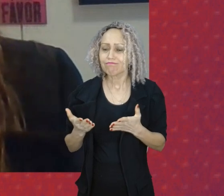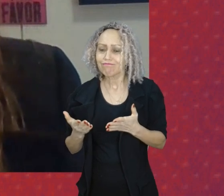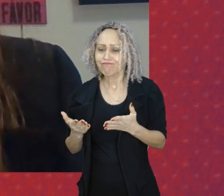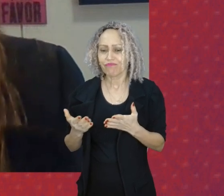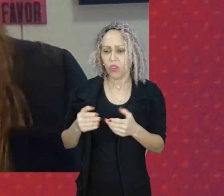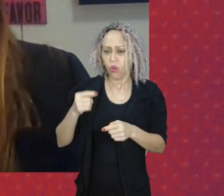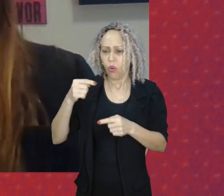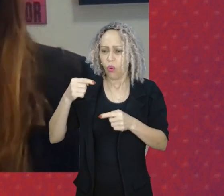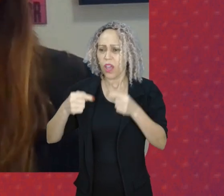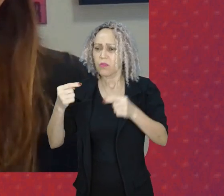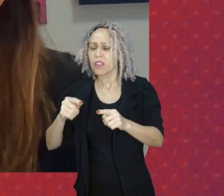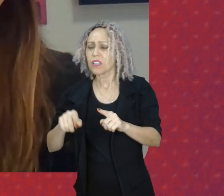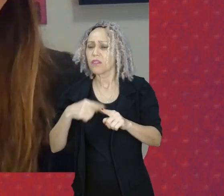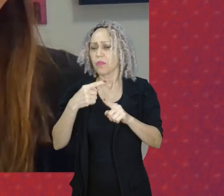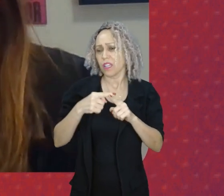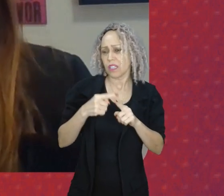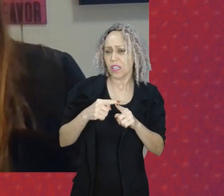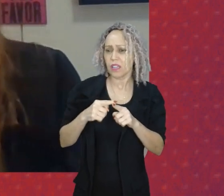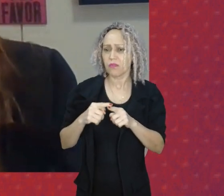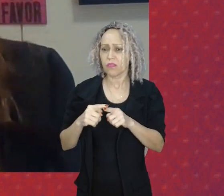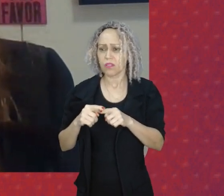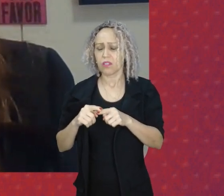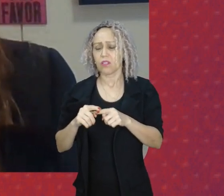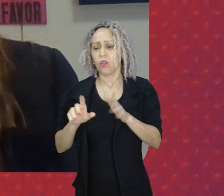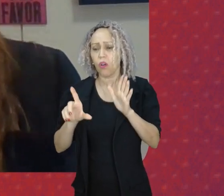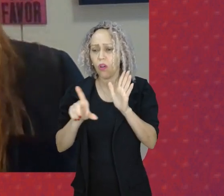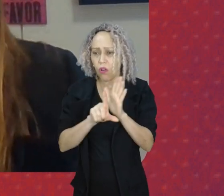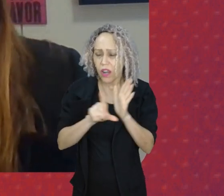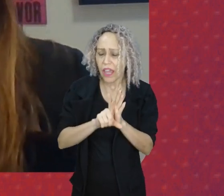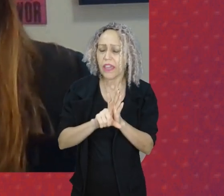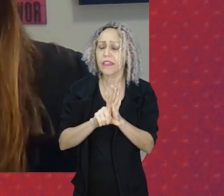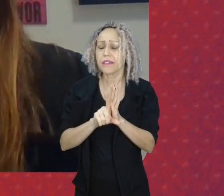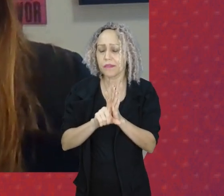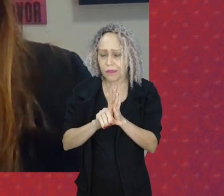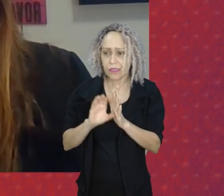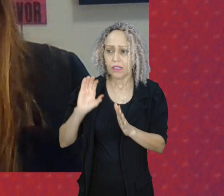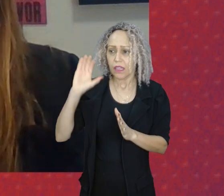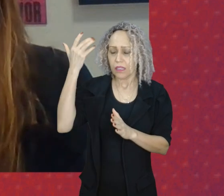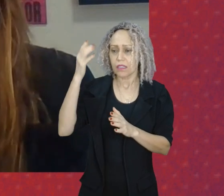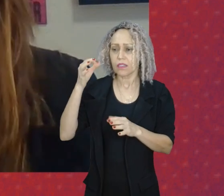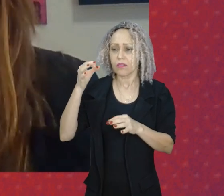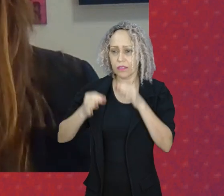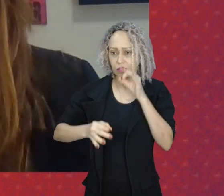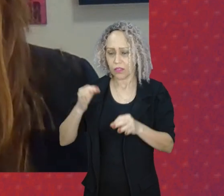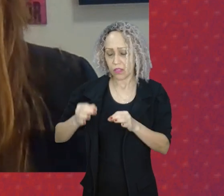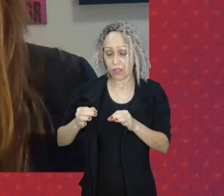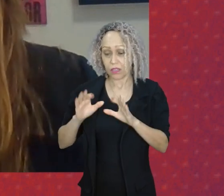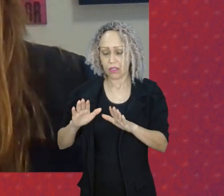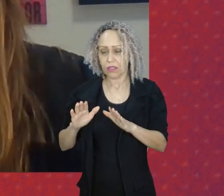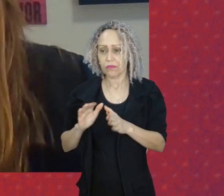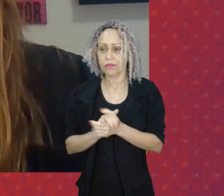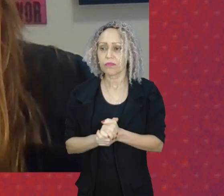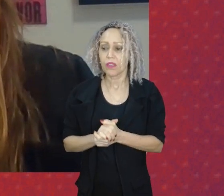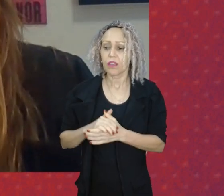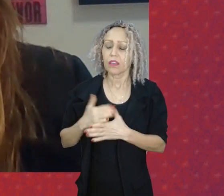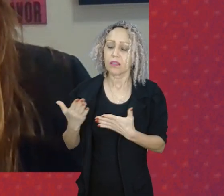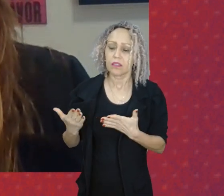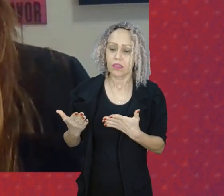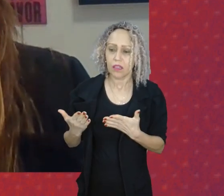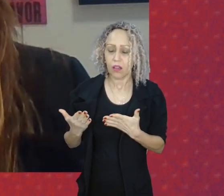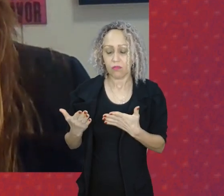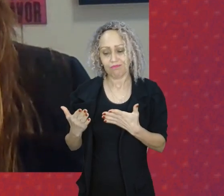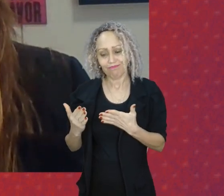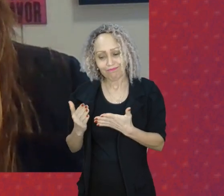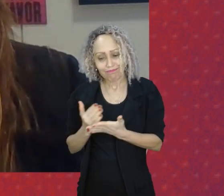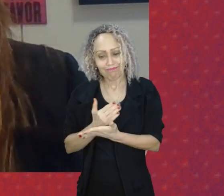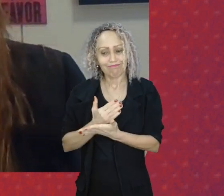políticas afirmativas, com legislações e decisões jurisprudenciais, isso foi sendo derrubado, mas ainda